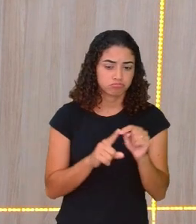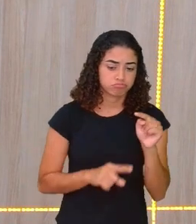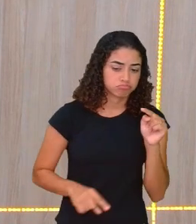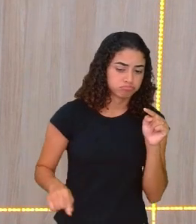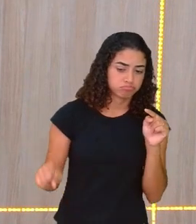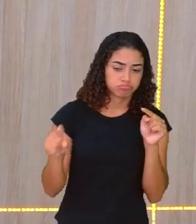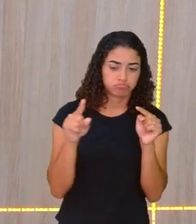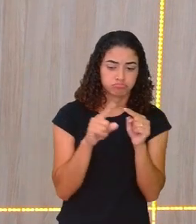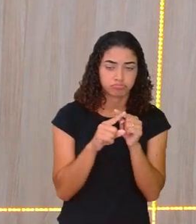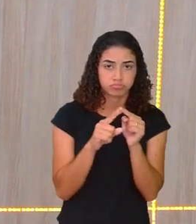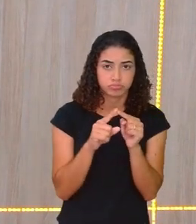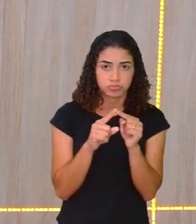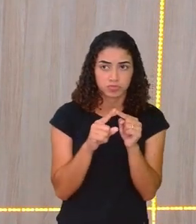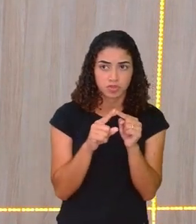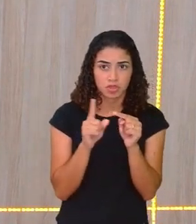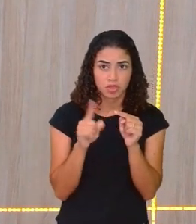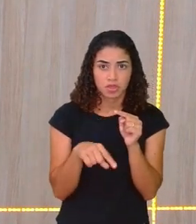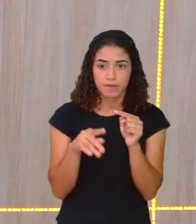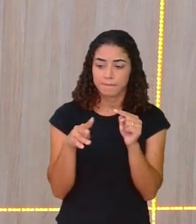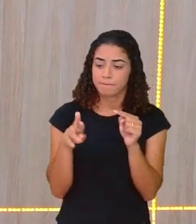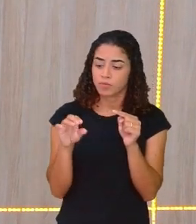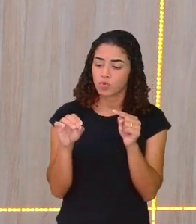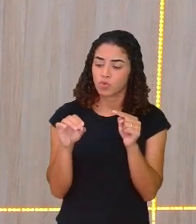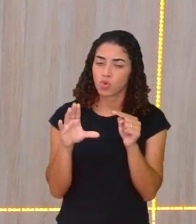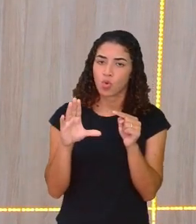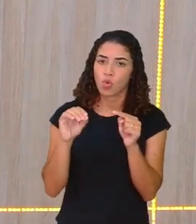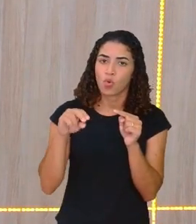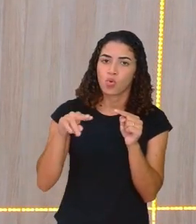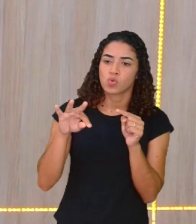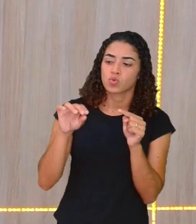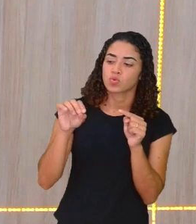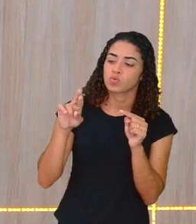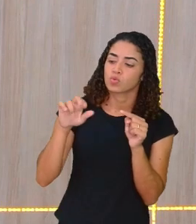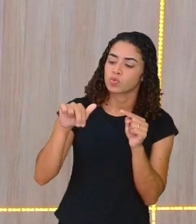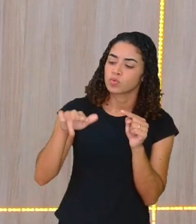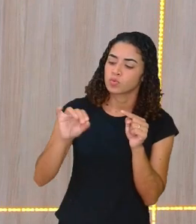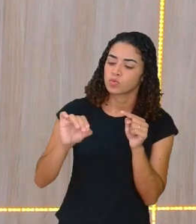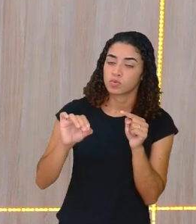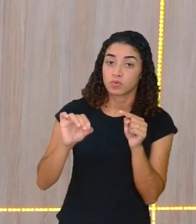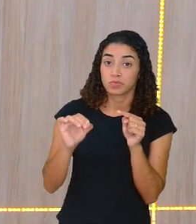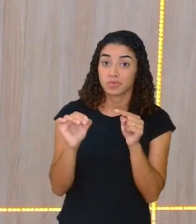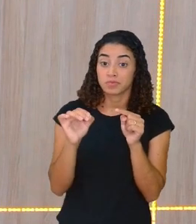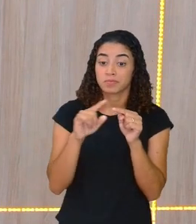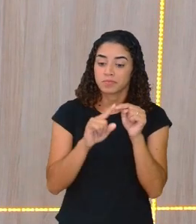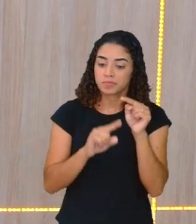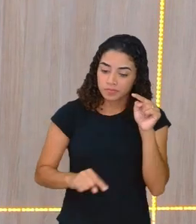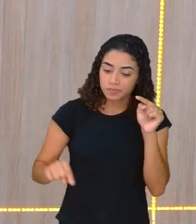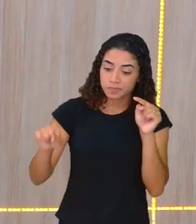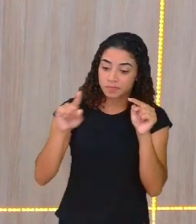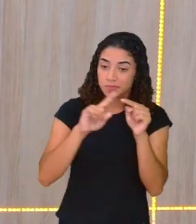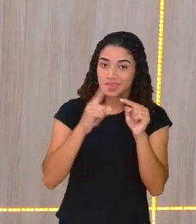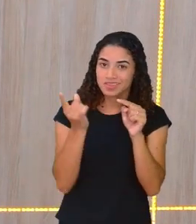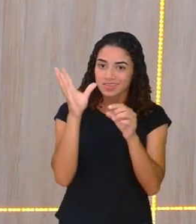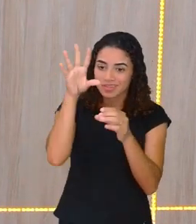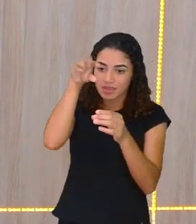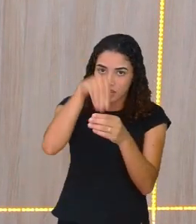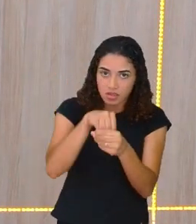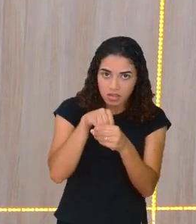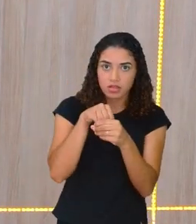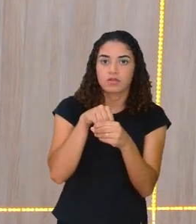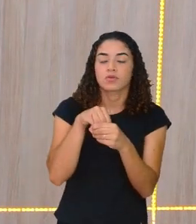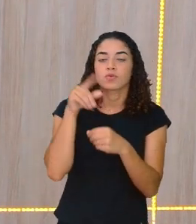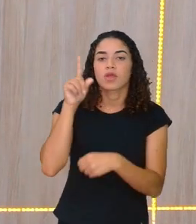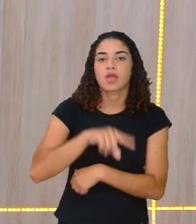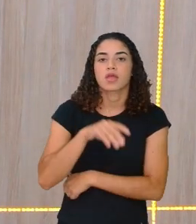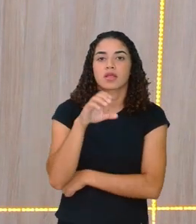circunferência? É aquele contorno. A parte interna desse contorno a gente